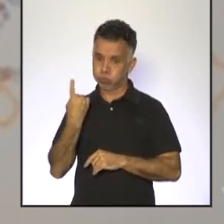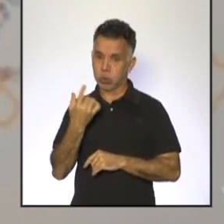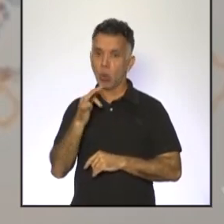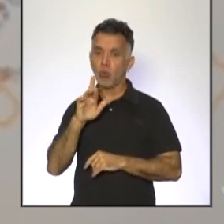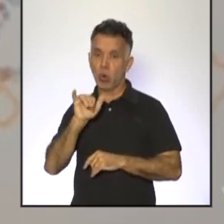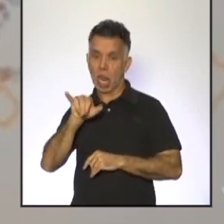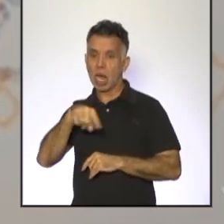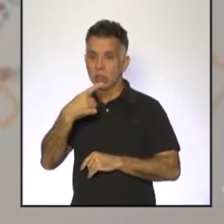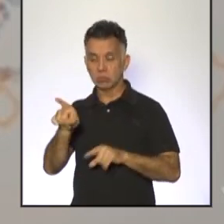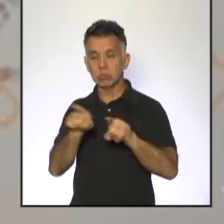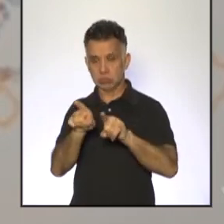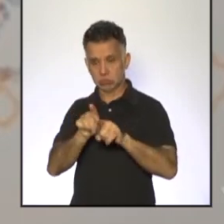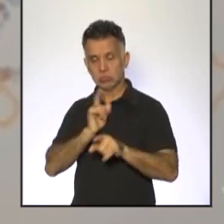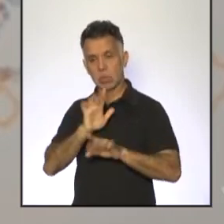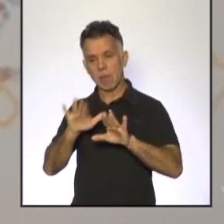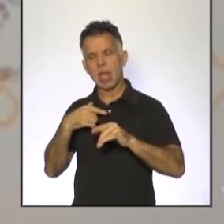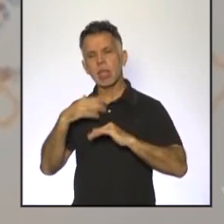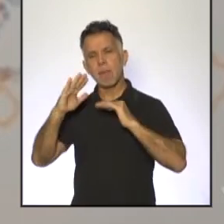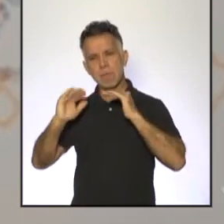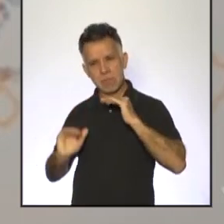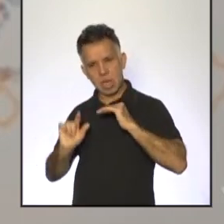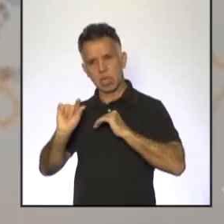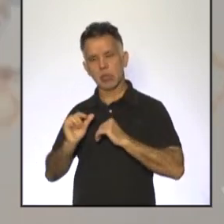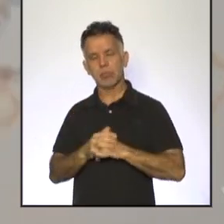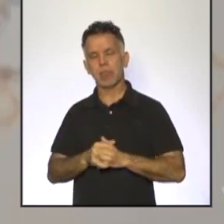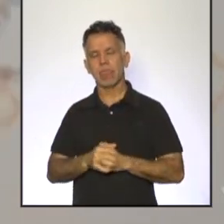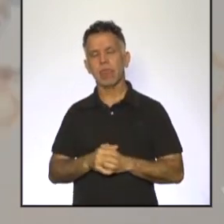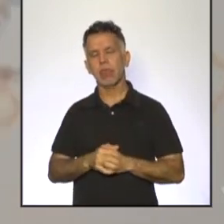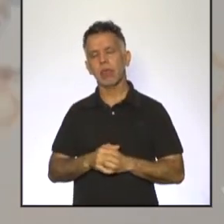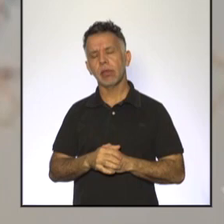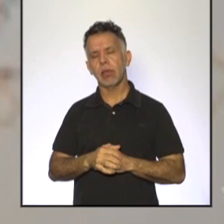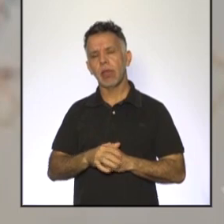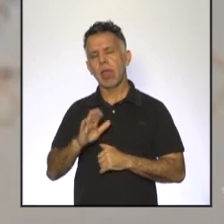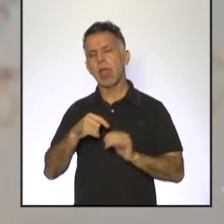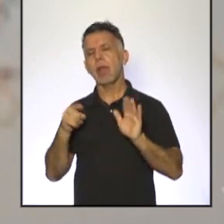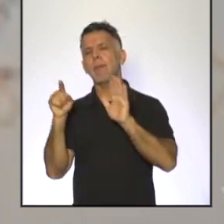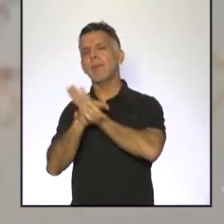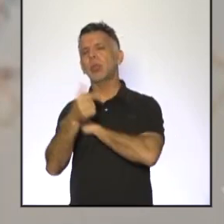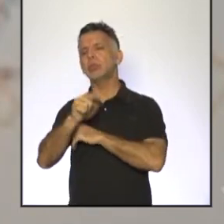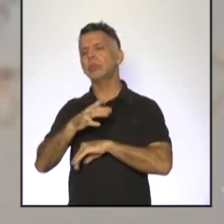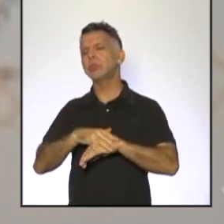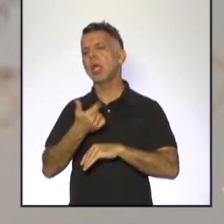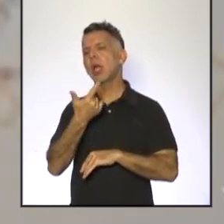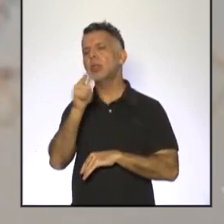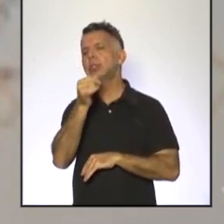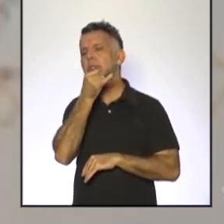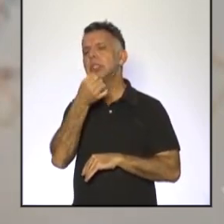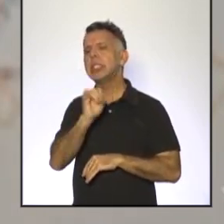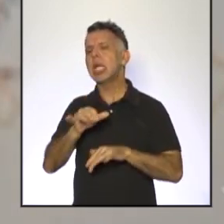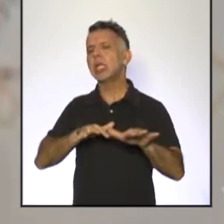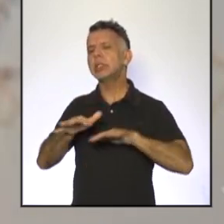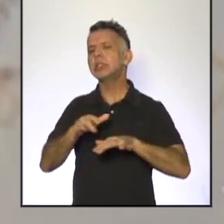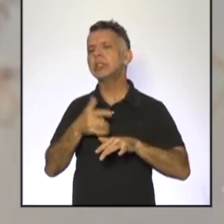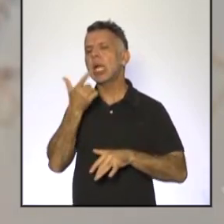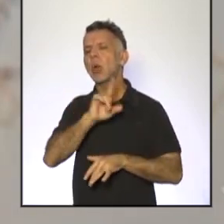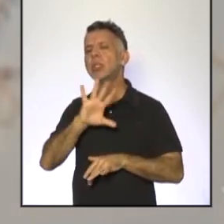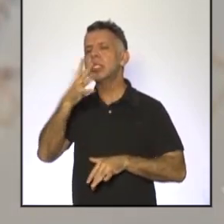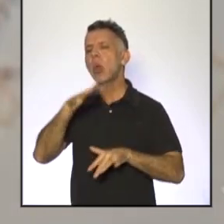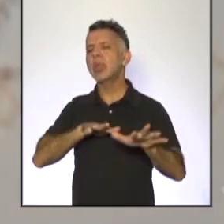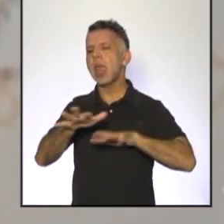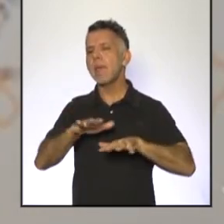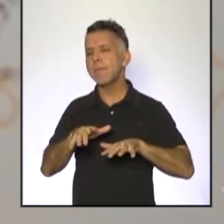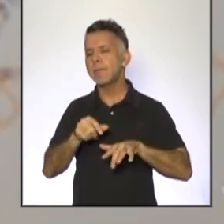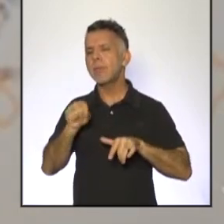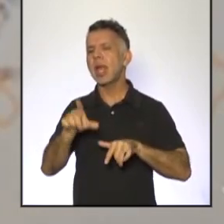Érica Rompor. Qual seria o impacto social no Brasil se acontecesse terremoto de grau 10? Terremoto de grau 10, se acontecer